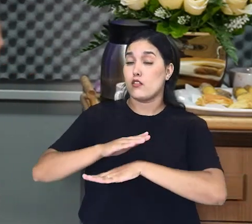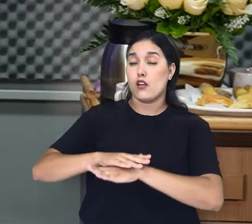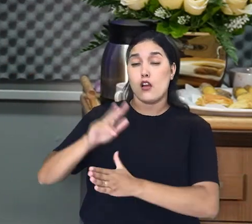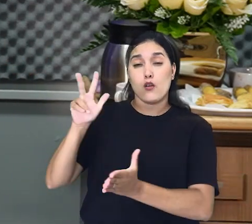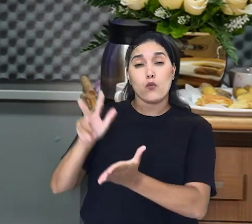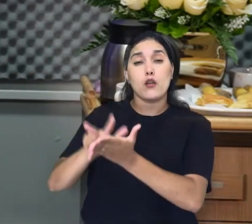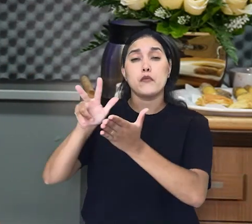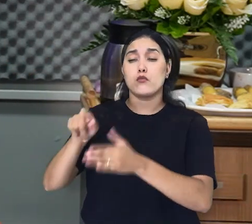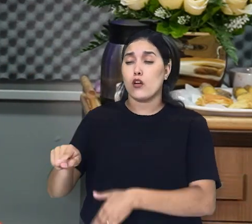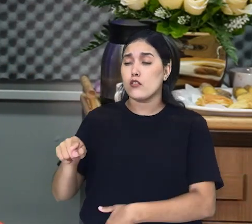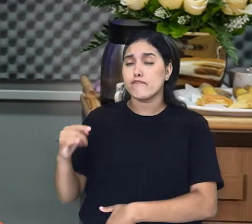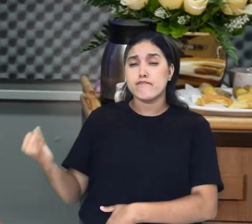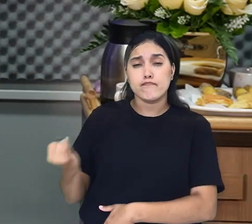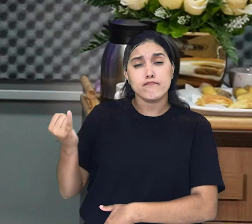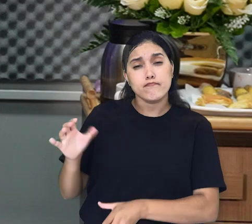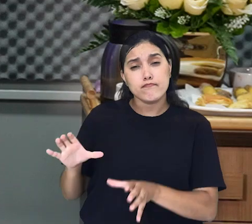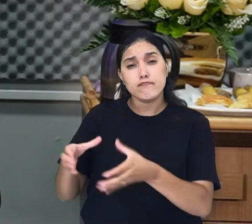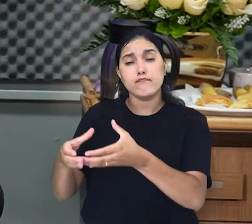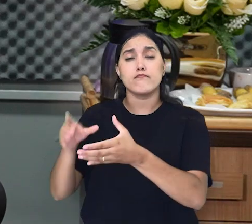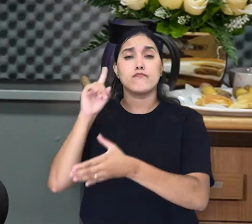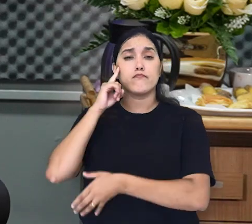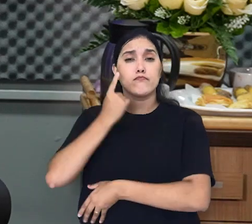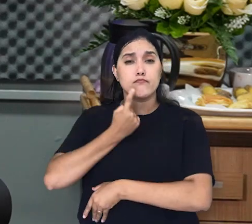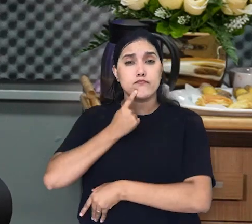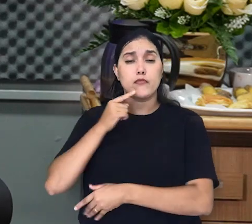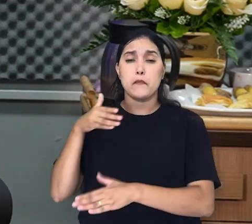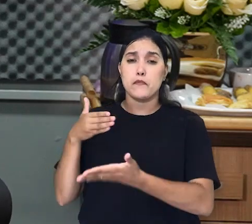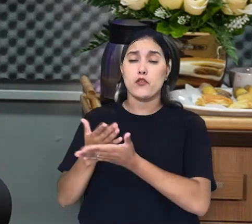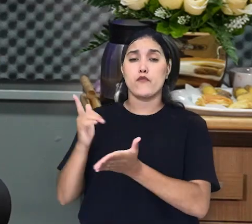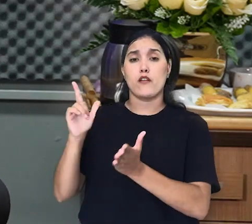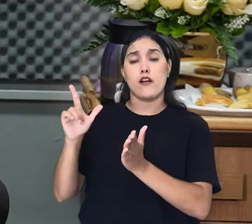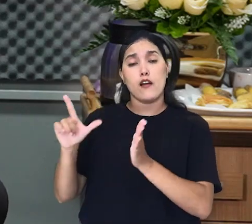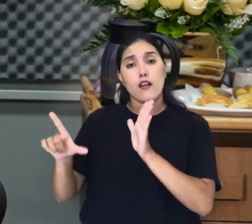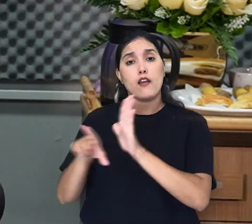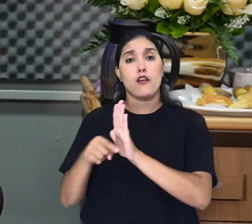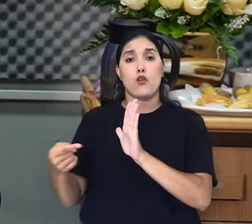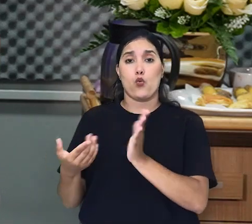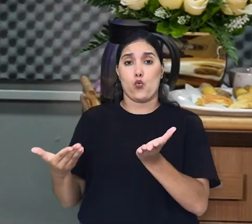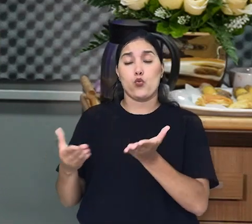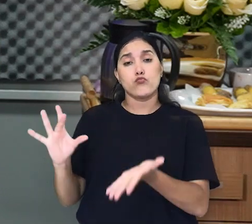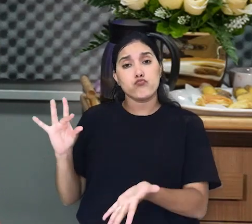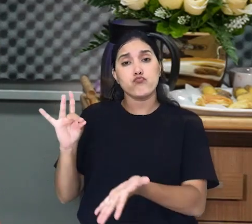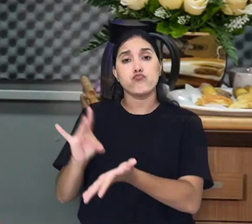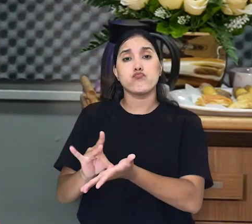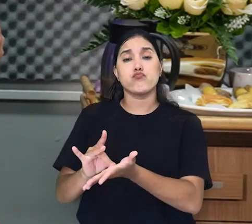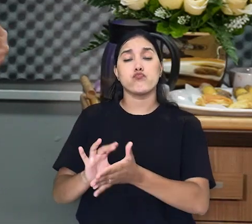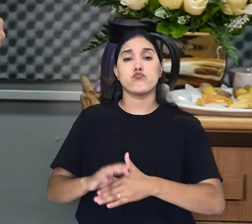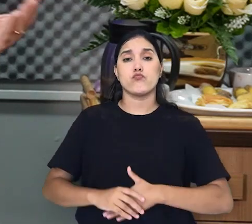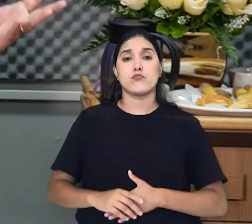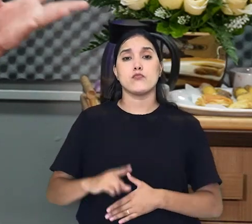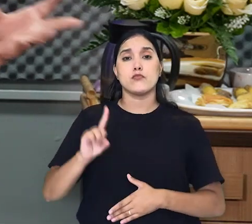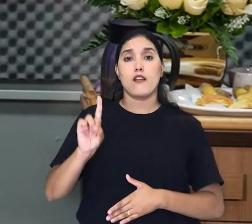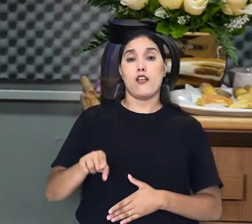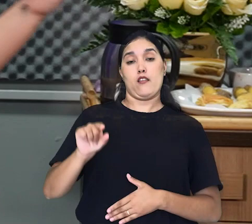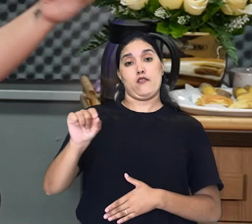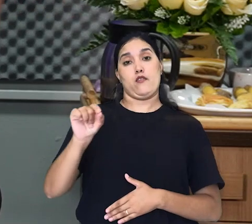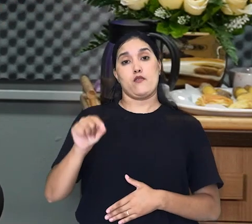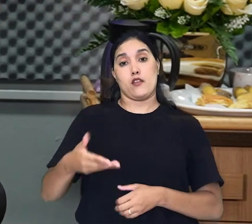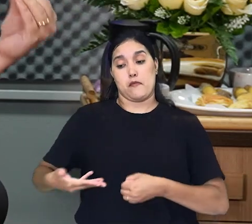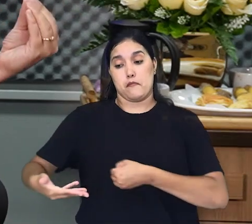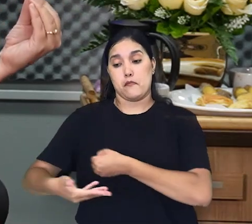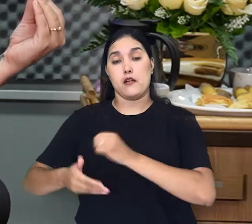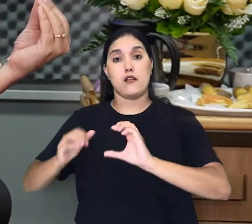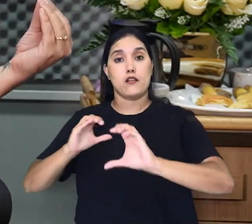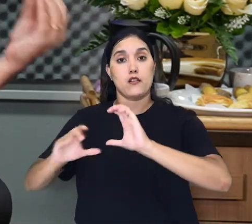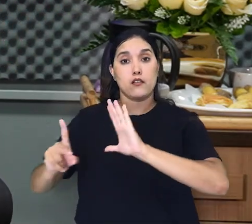no lugar dele na sociedade. Porque se não existisse, seria muito difícil, né? Como é que alguém ia reconhecer? Porque não, cada pessoa ia